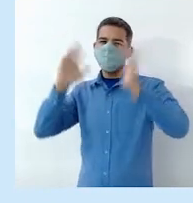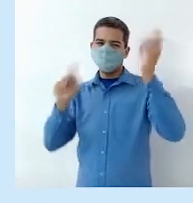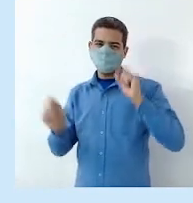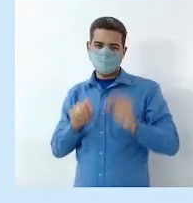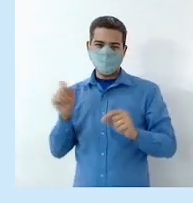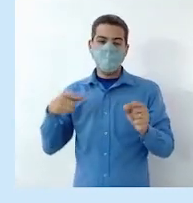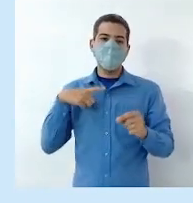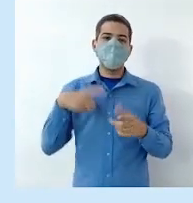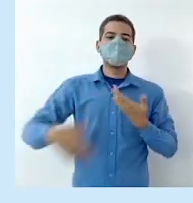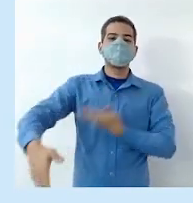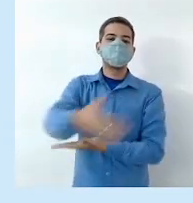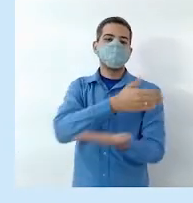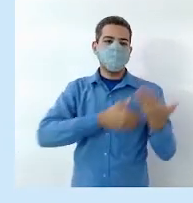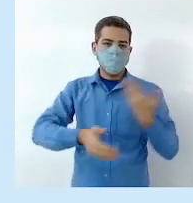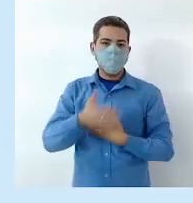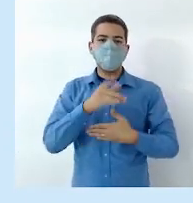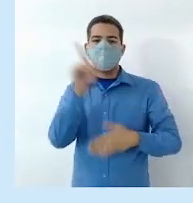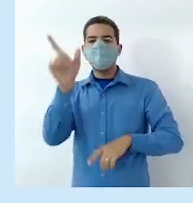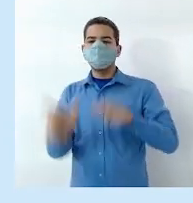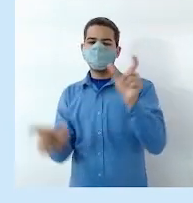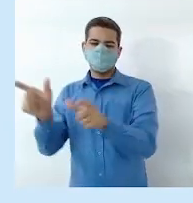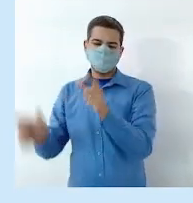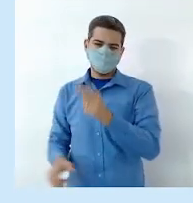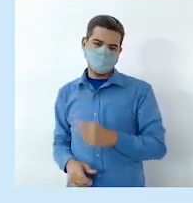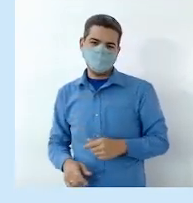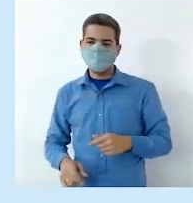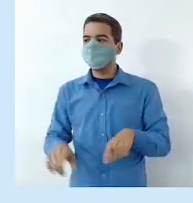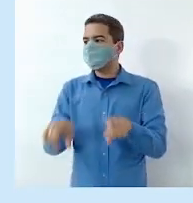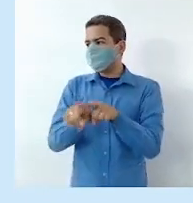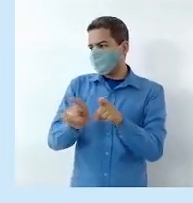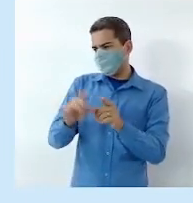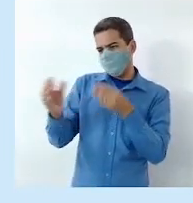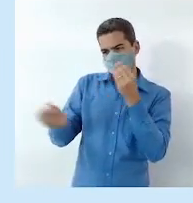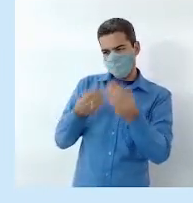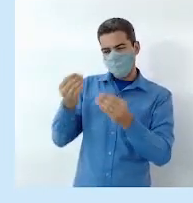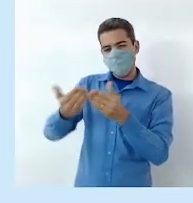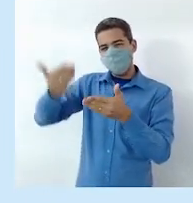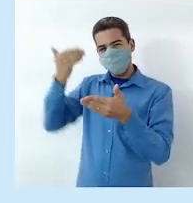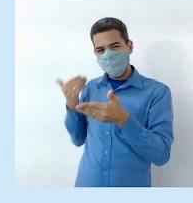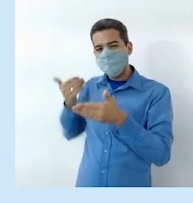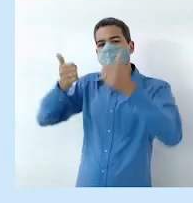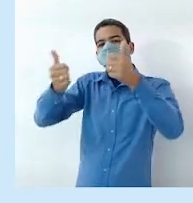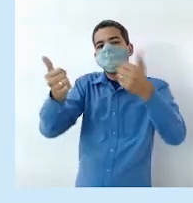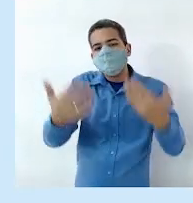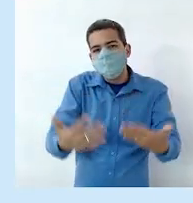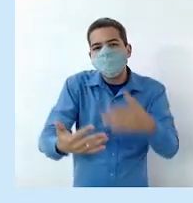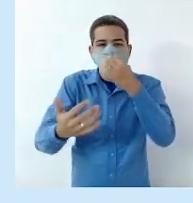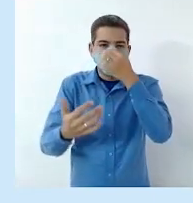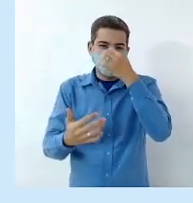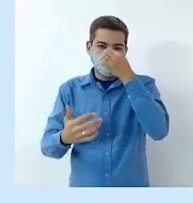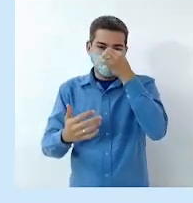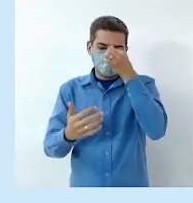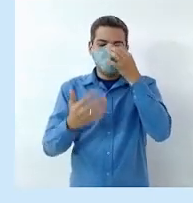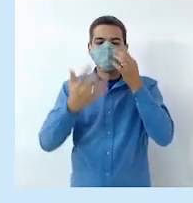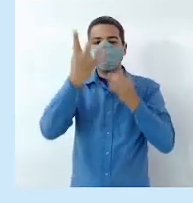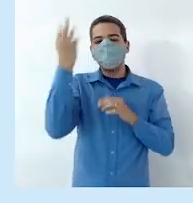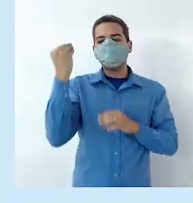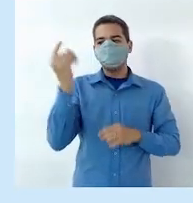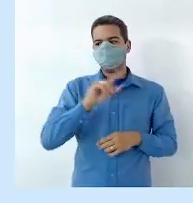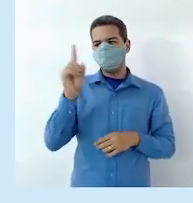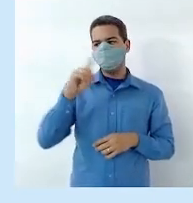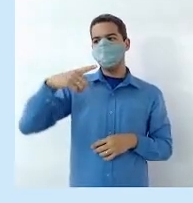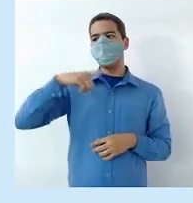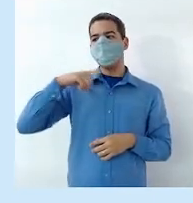as relações entre os personagens. E como eu tinha dito antes para vocês, não esqueçam de